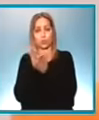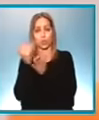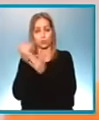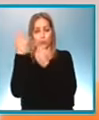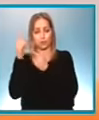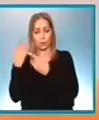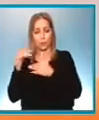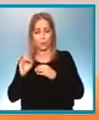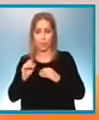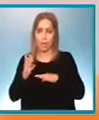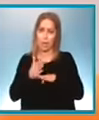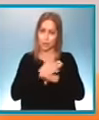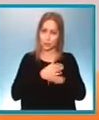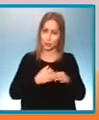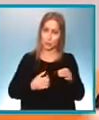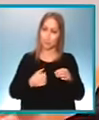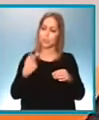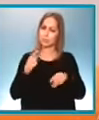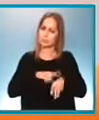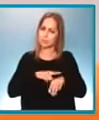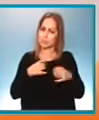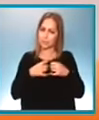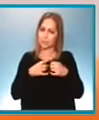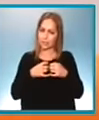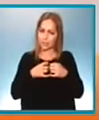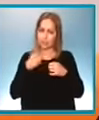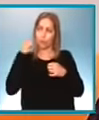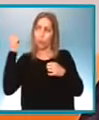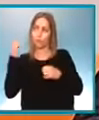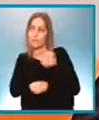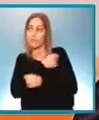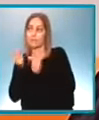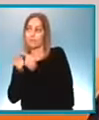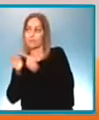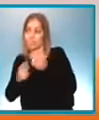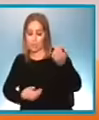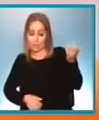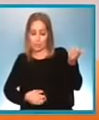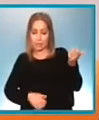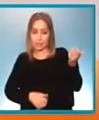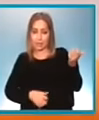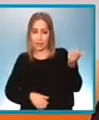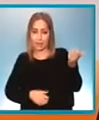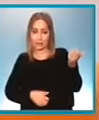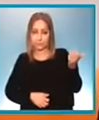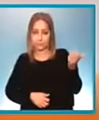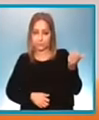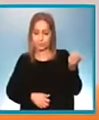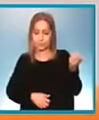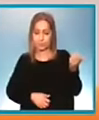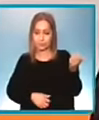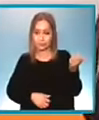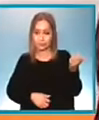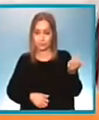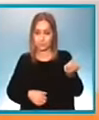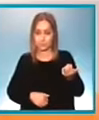logo com guerra, porque o meu vizinho tocava guitarra. Ela era... Já era pequenina, ela